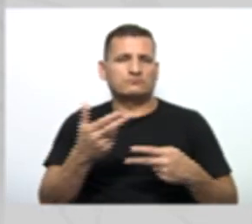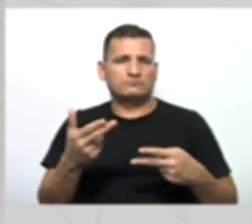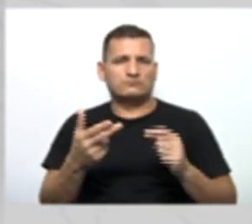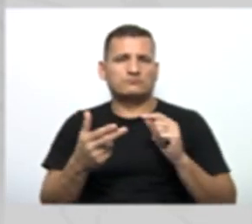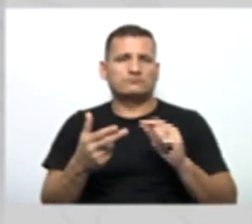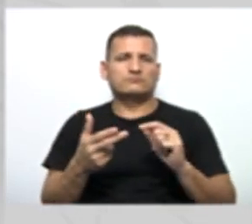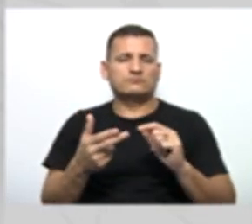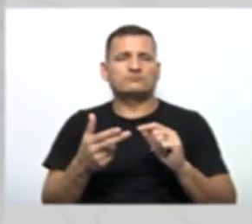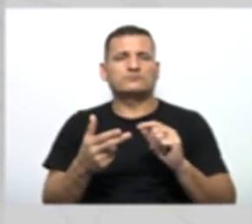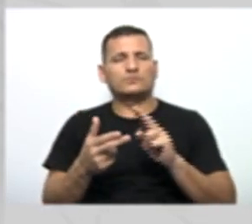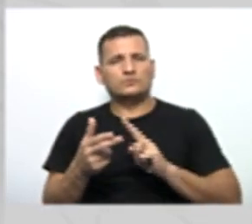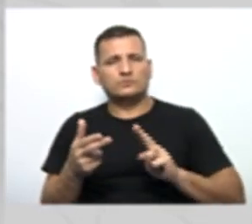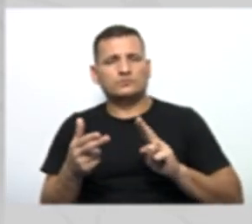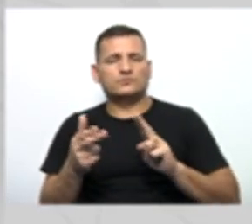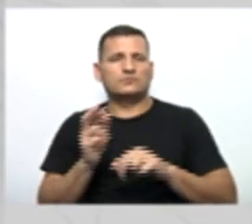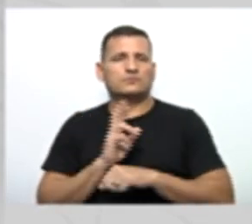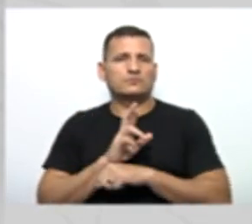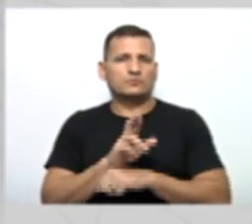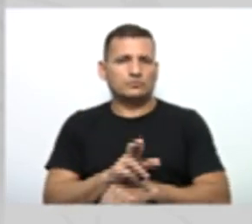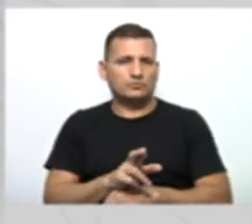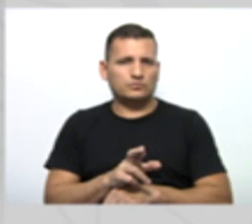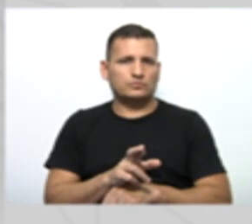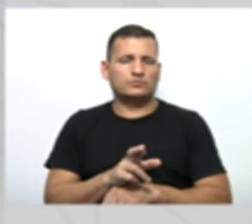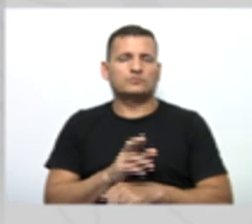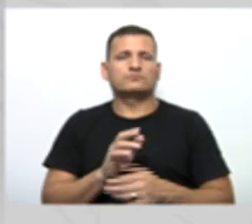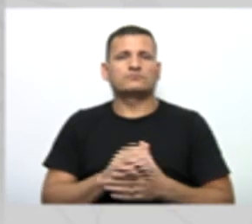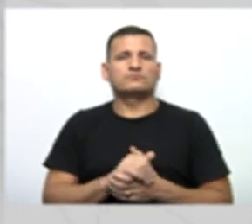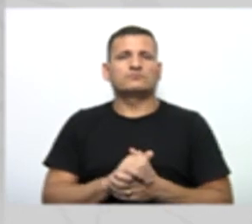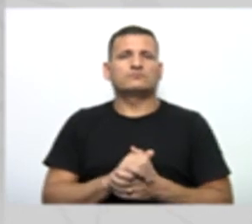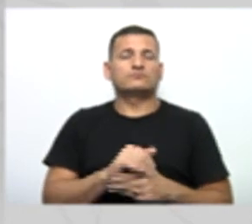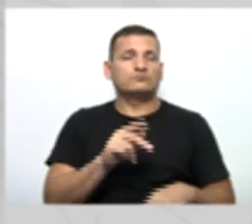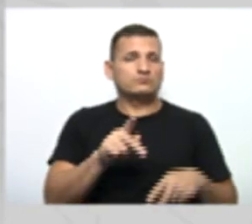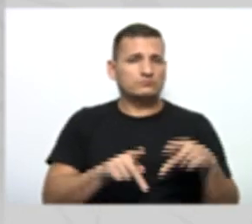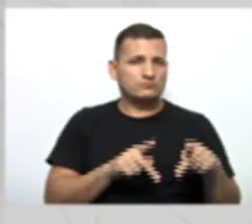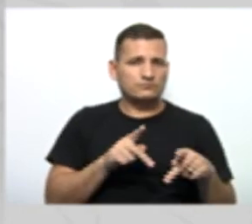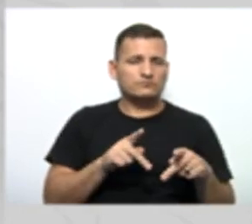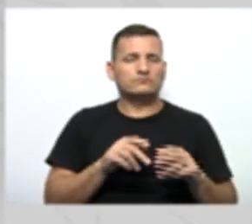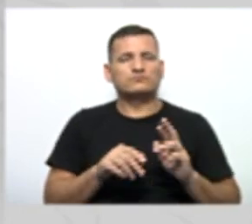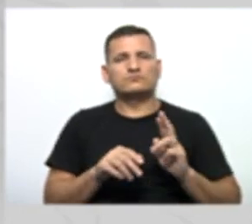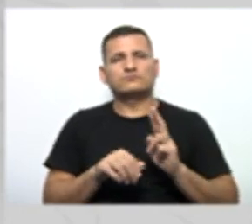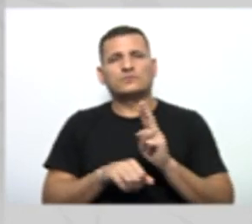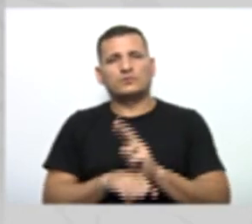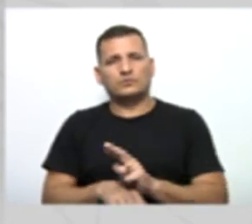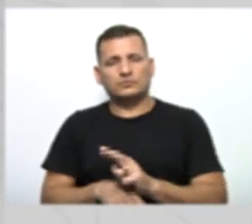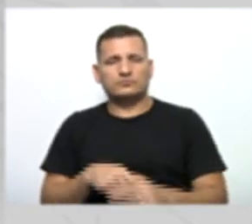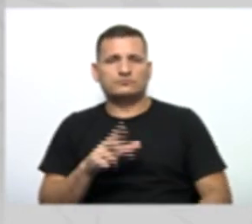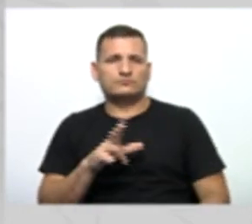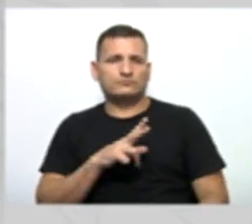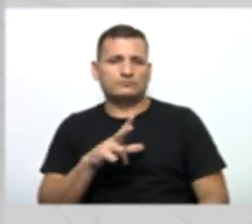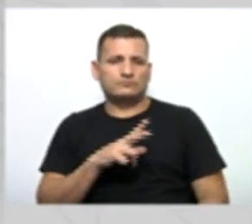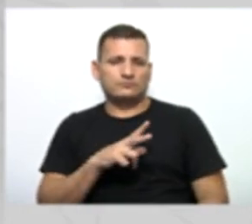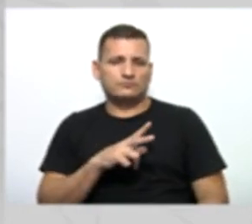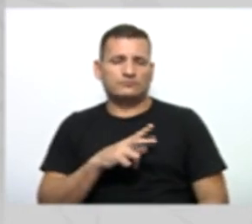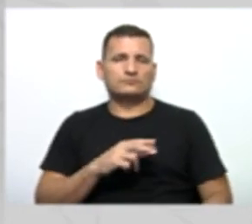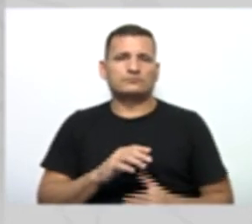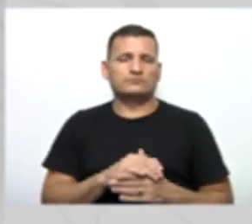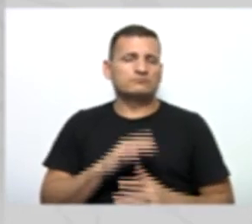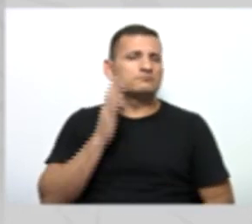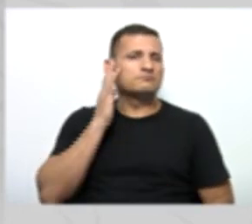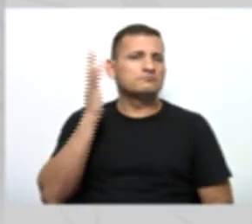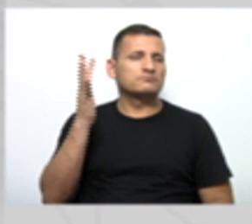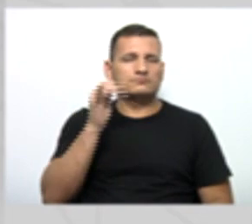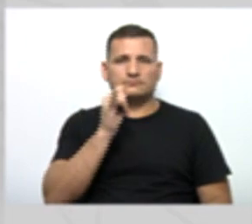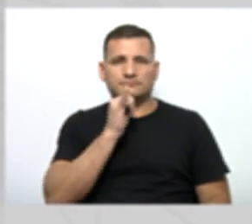uso de recursos públicos e recursos privados em uma direção. Vamos imaginar, por